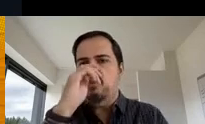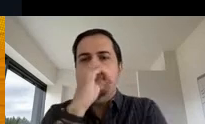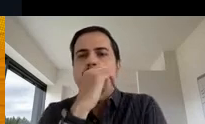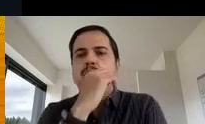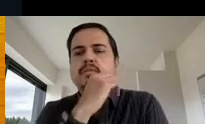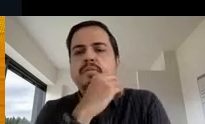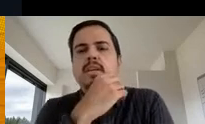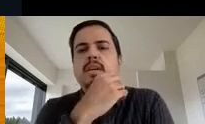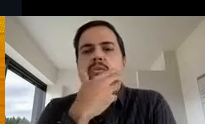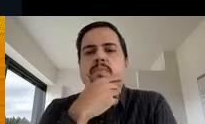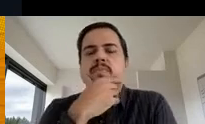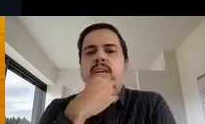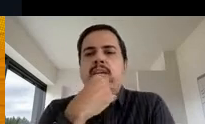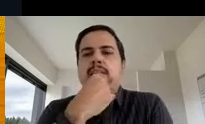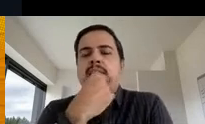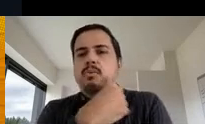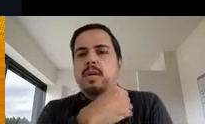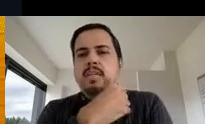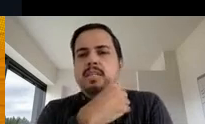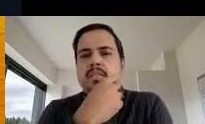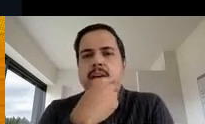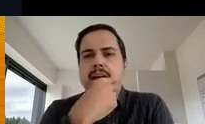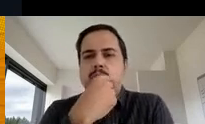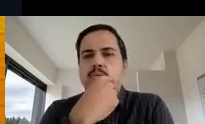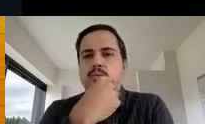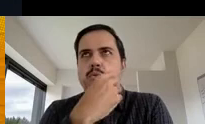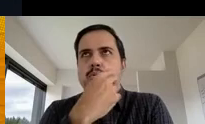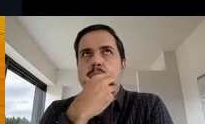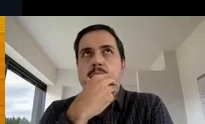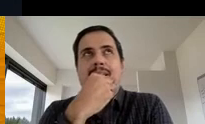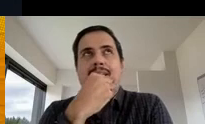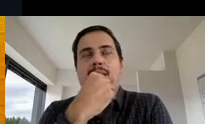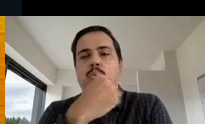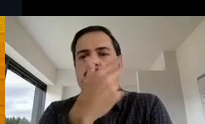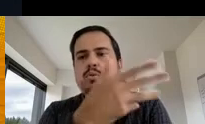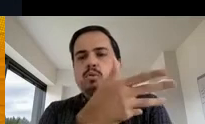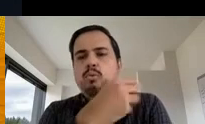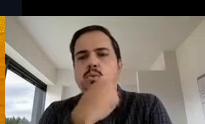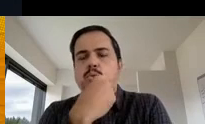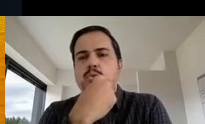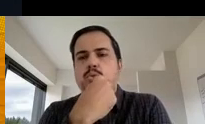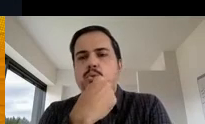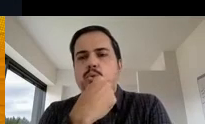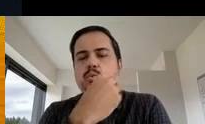bases, ou você vai conviver com insegurança de dados, com